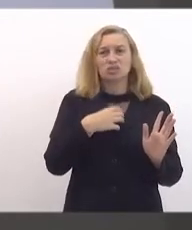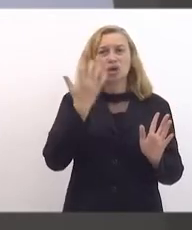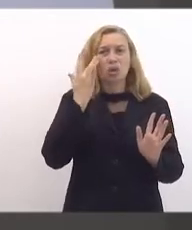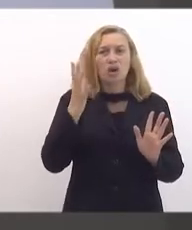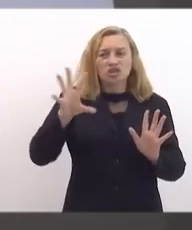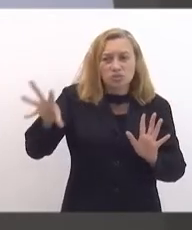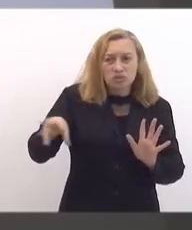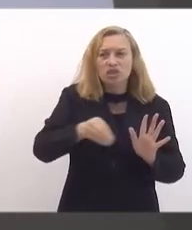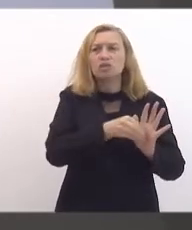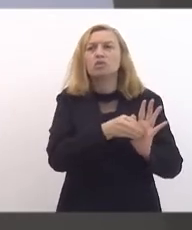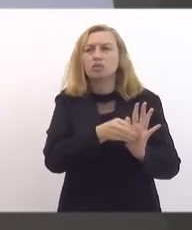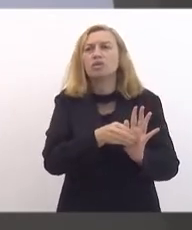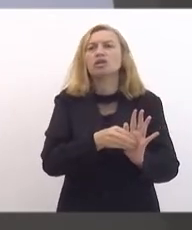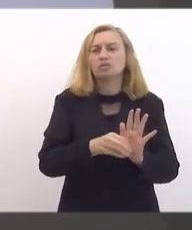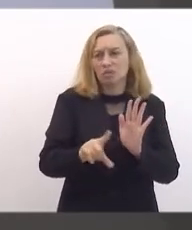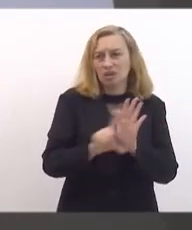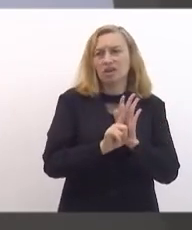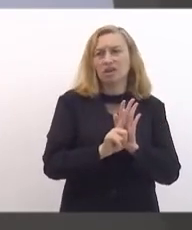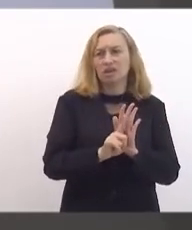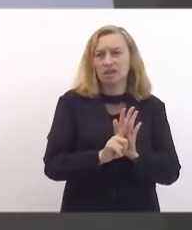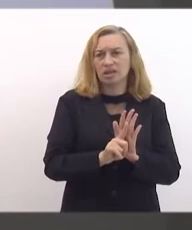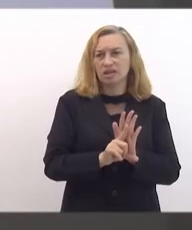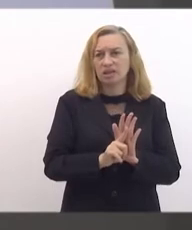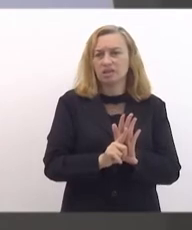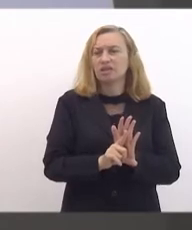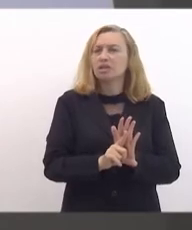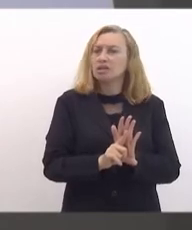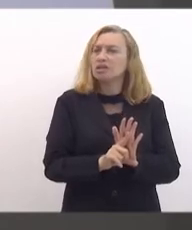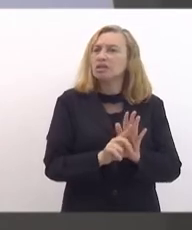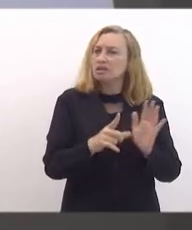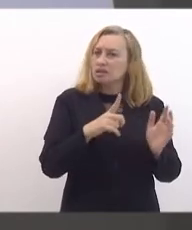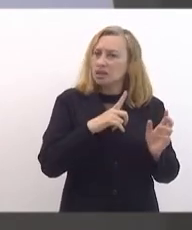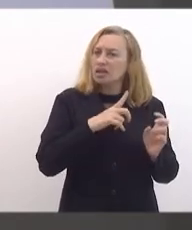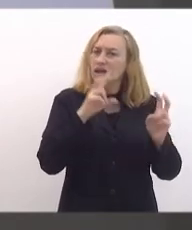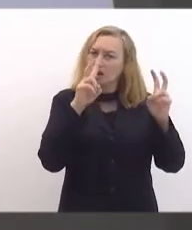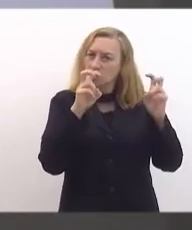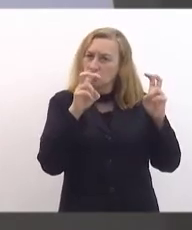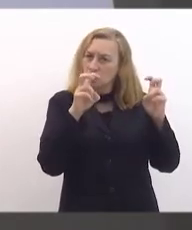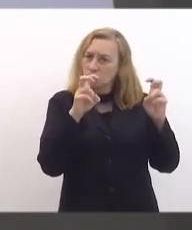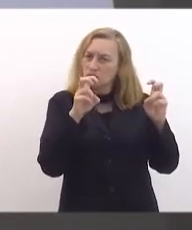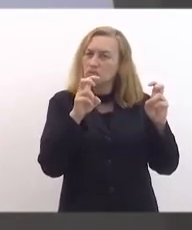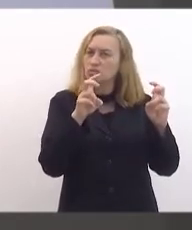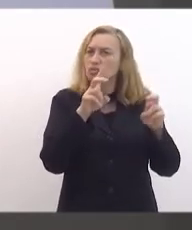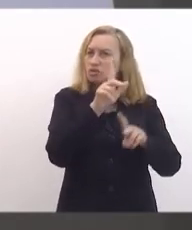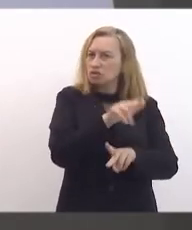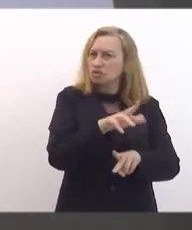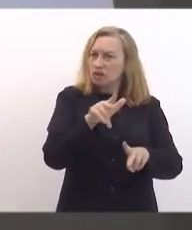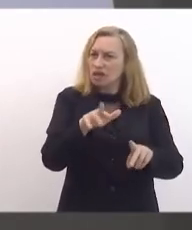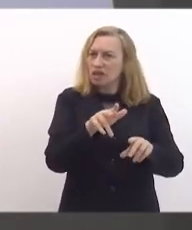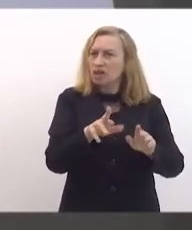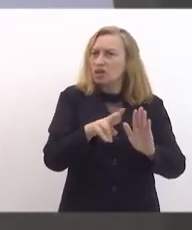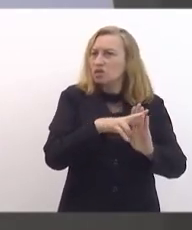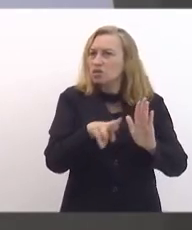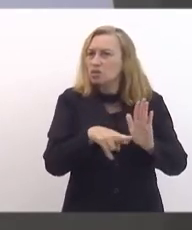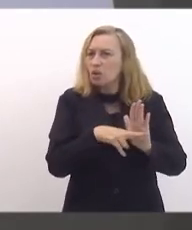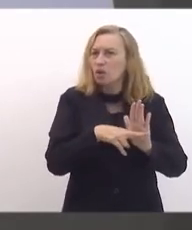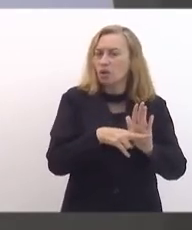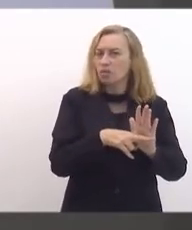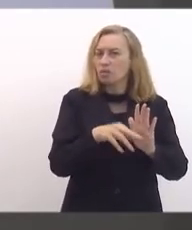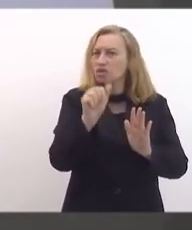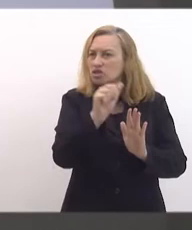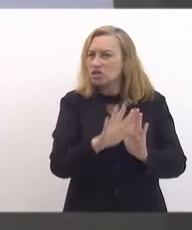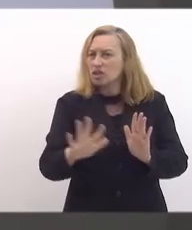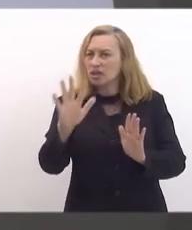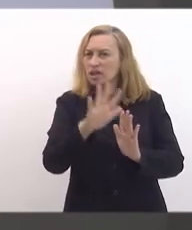uma da é uma lei que tem contra o V é mas eu acho que esse é um grande avanço normas gerais sobre